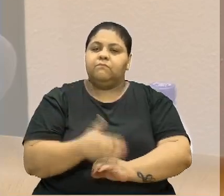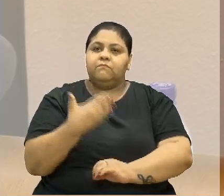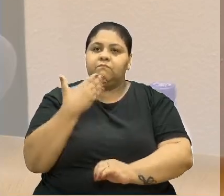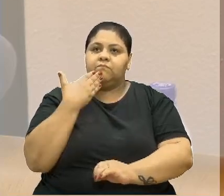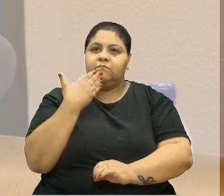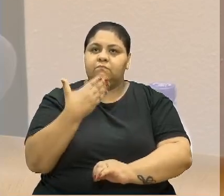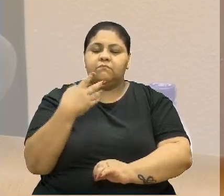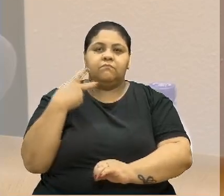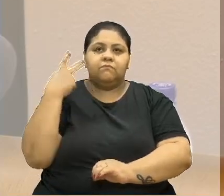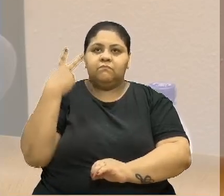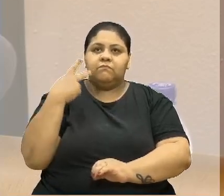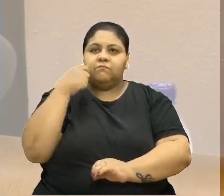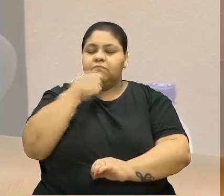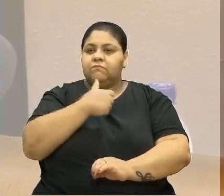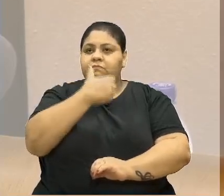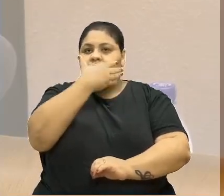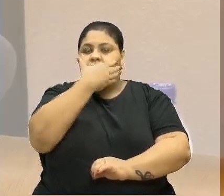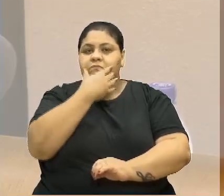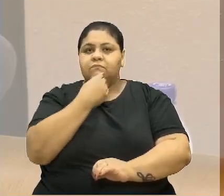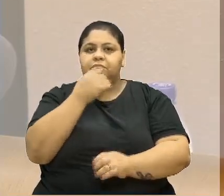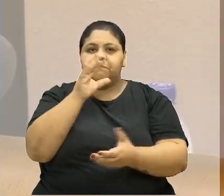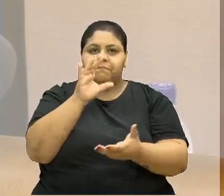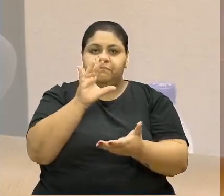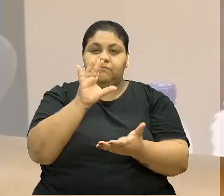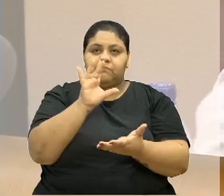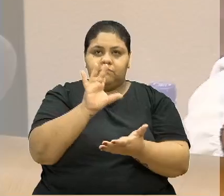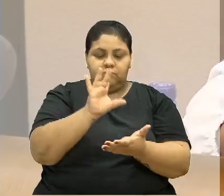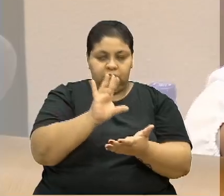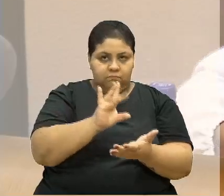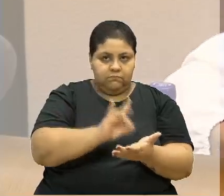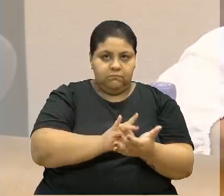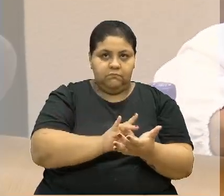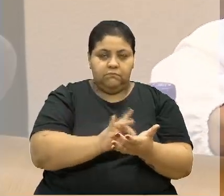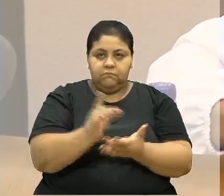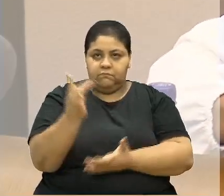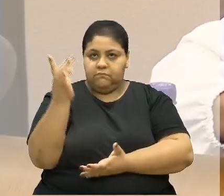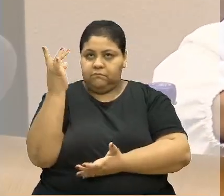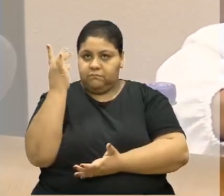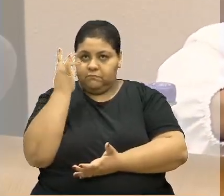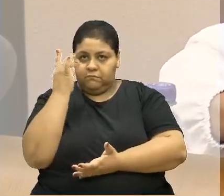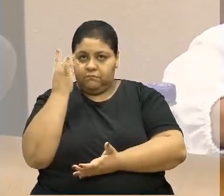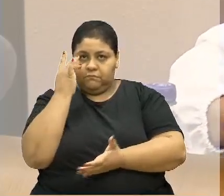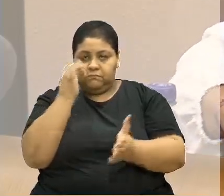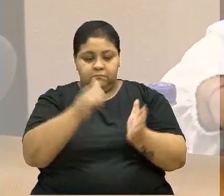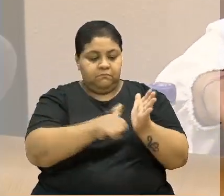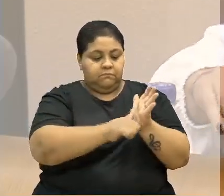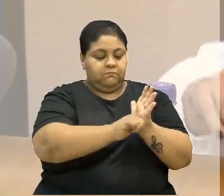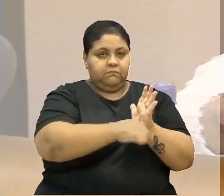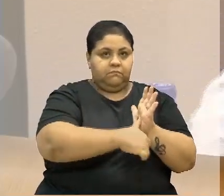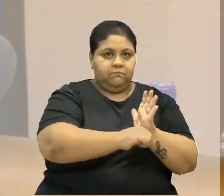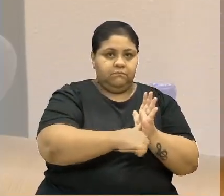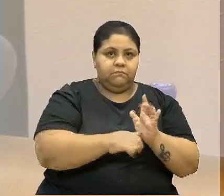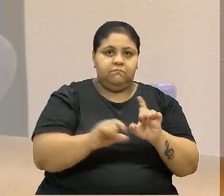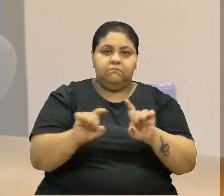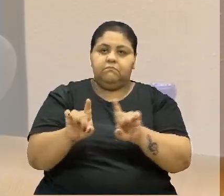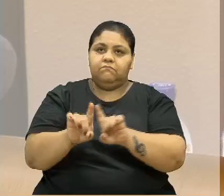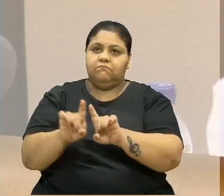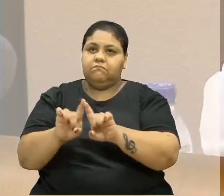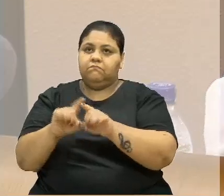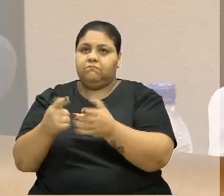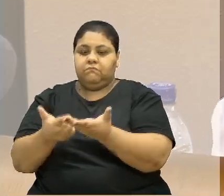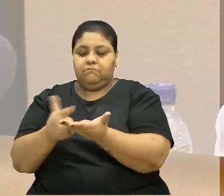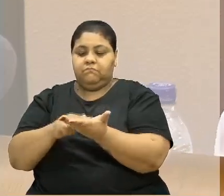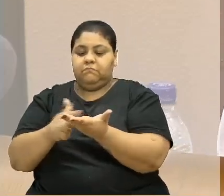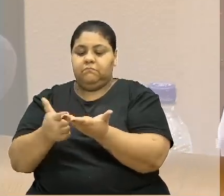Solicito às vereadoras e vereadores que procedam ao registro de presenças no terminal eletrônico e também no livro